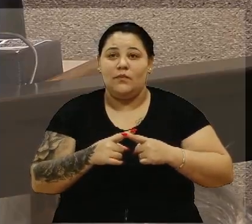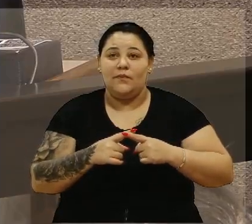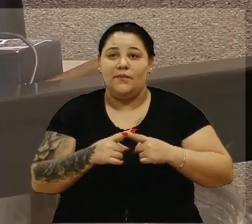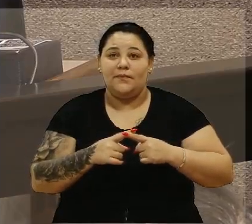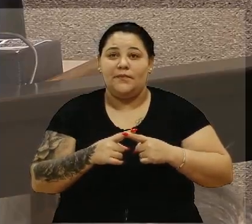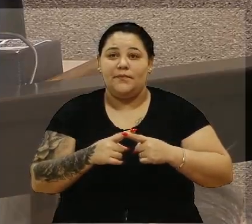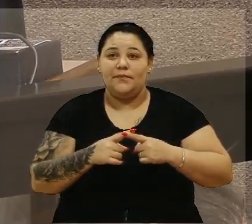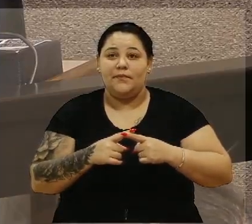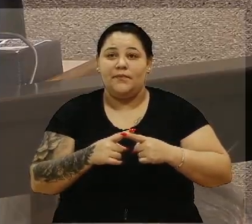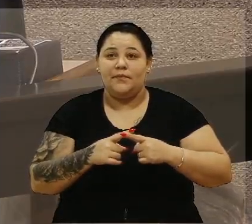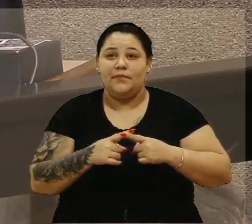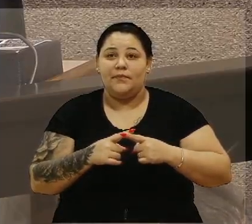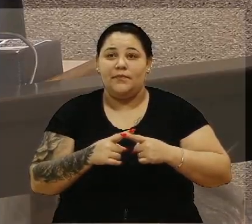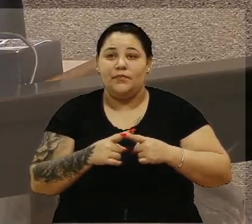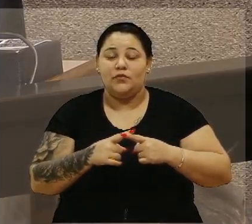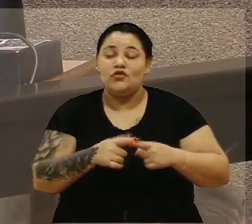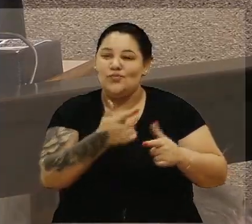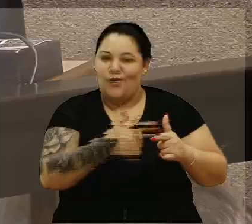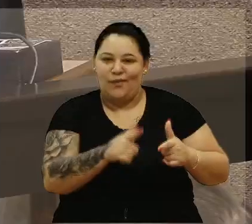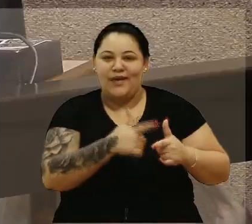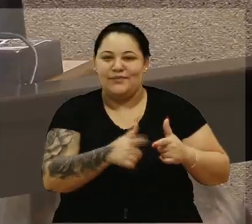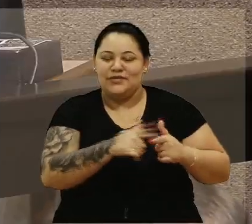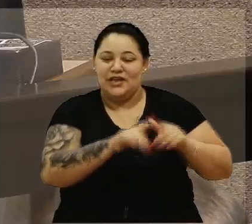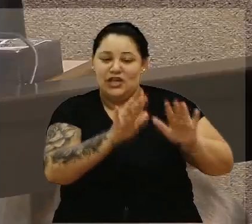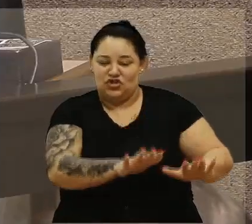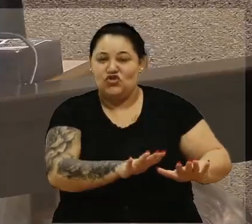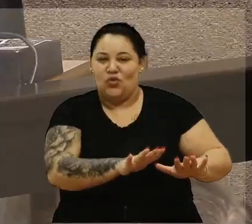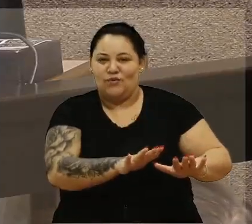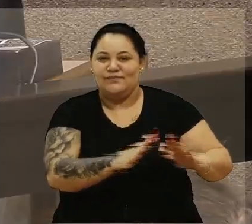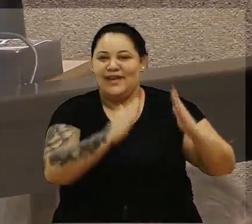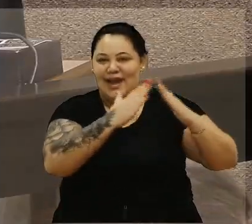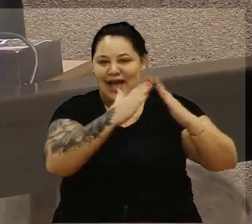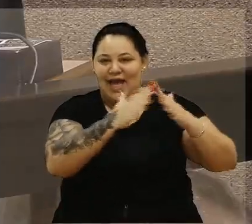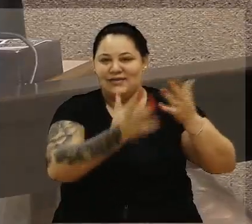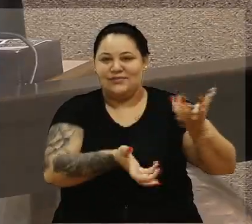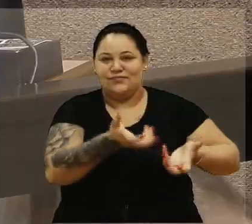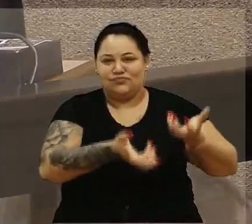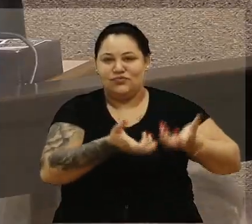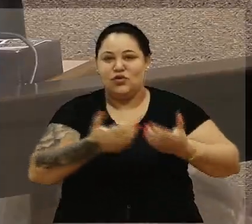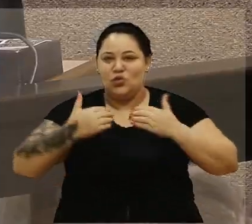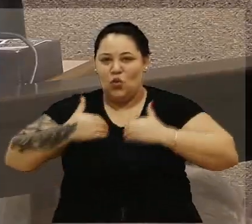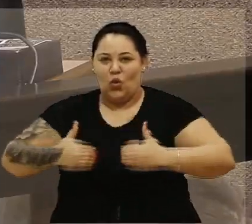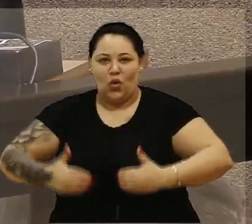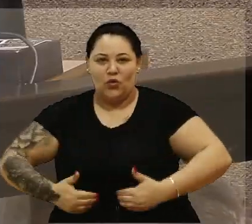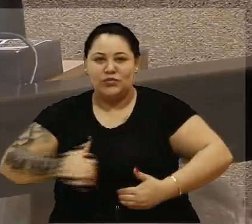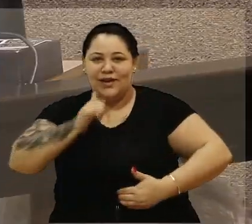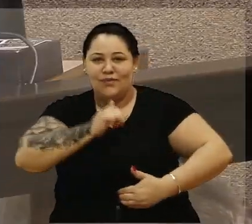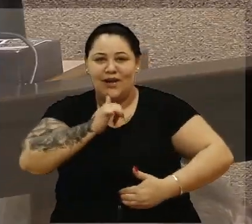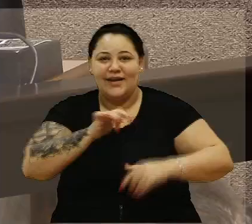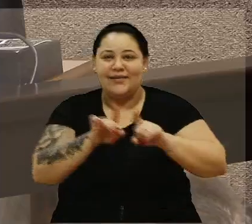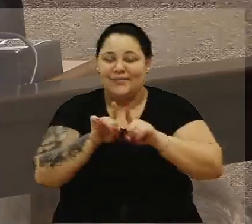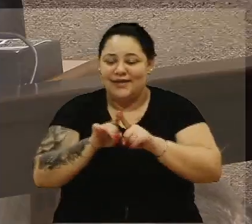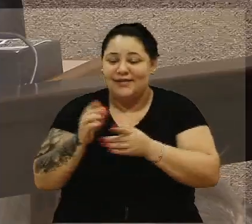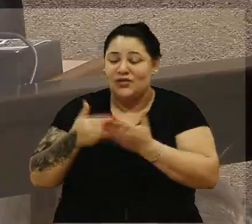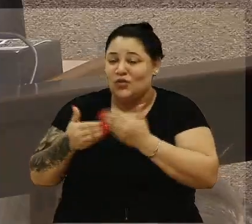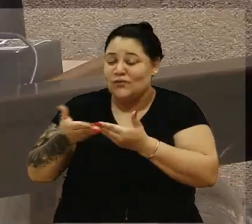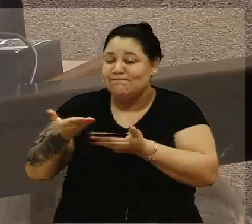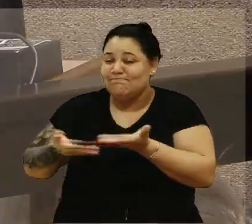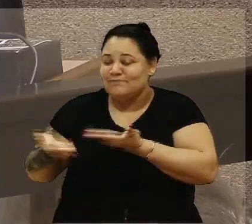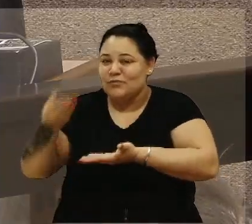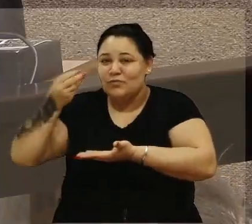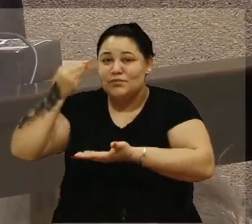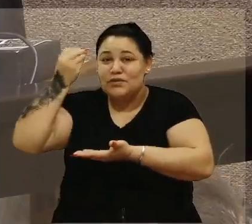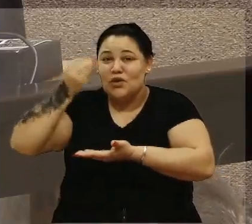dos traços que ele deixou, a questão física na Lenir, ainda tem a questão toda psicológica, né?